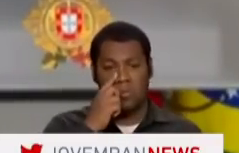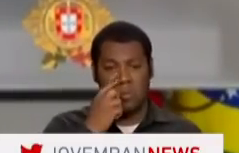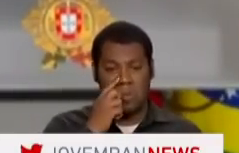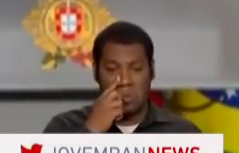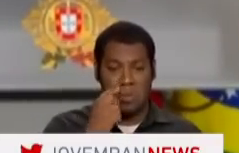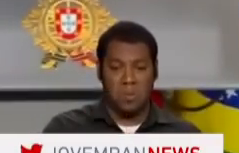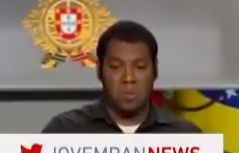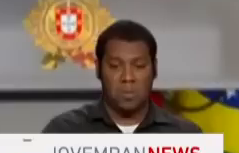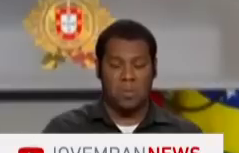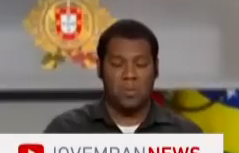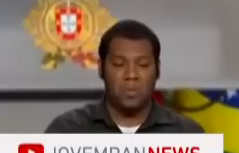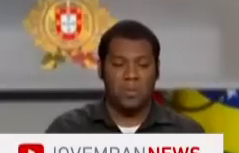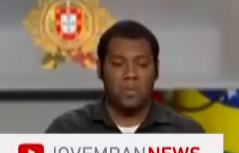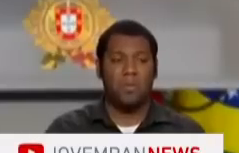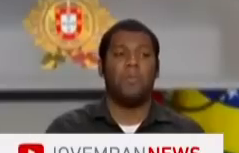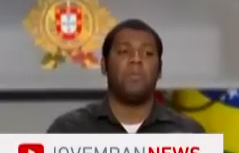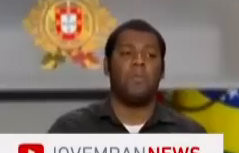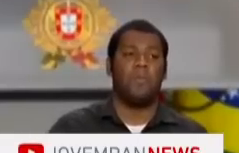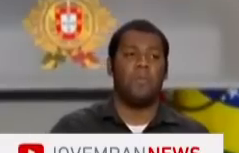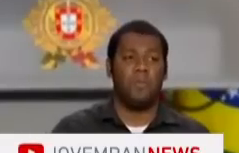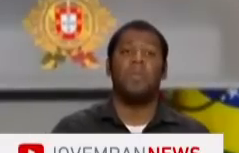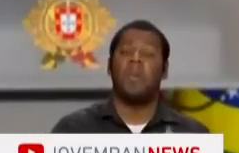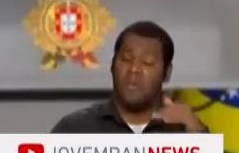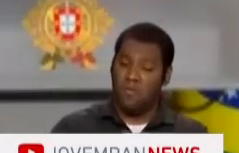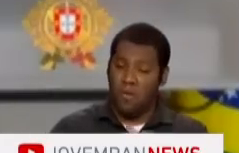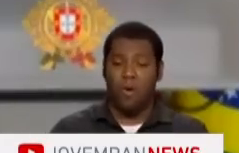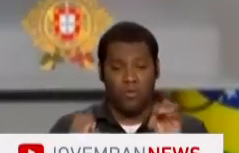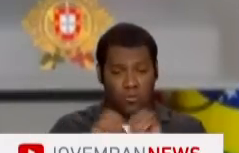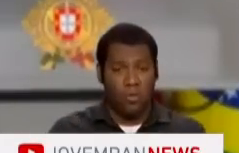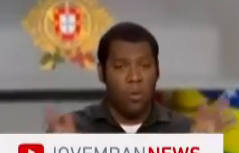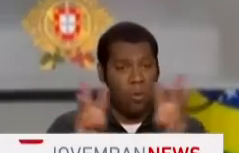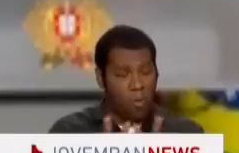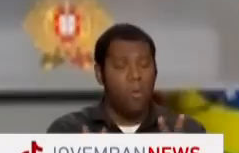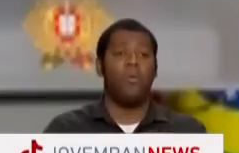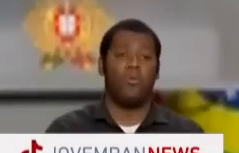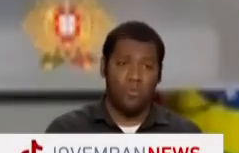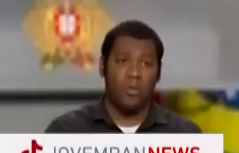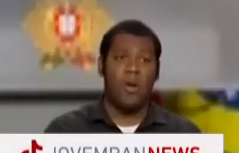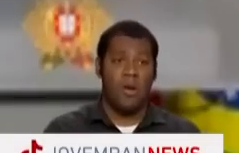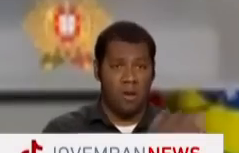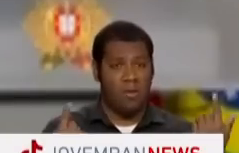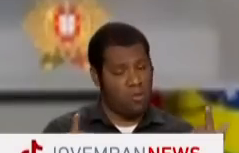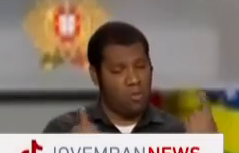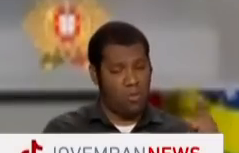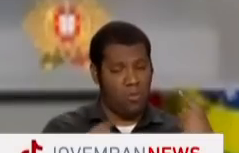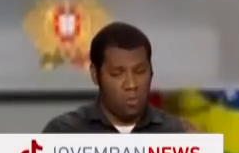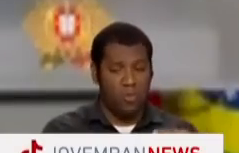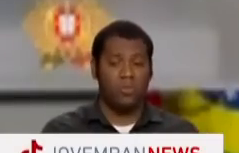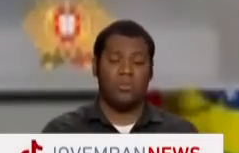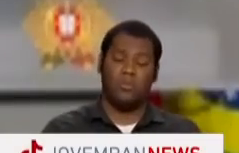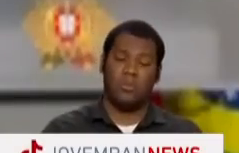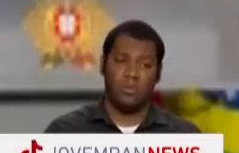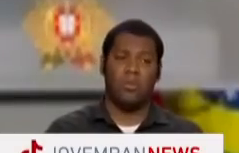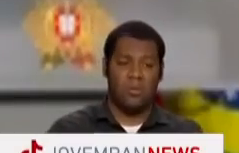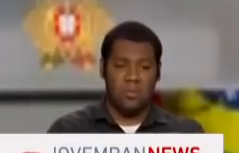outros integrantes, né? População de outros países, quando a gente socorreu, a gente trouxe de volta o